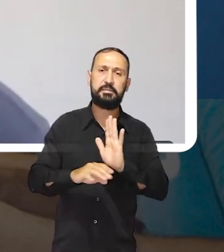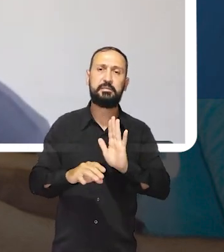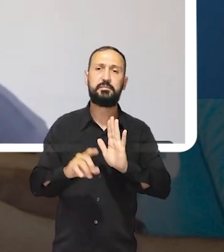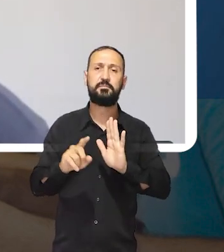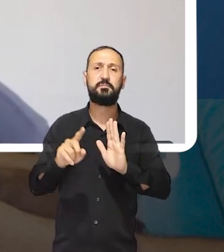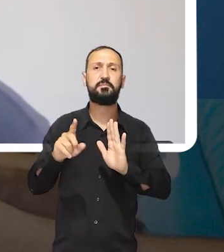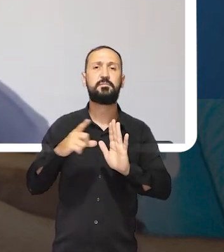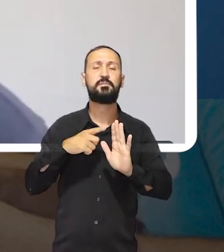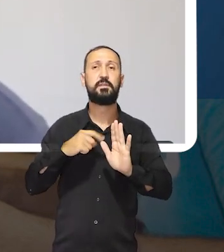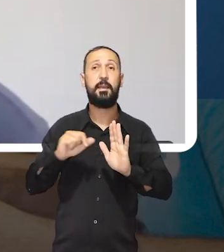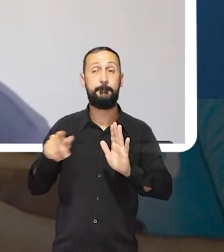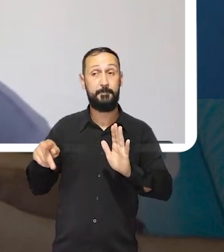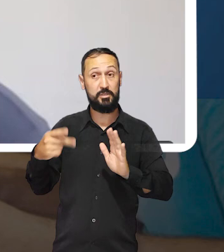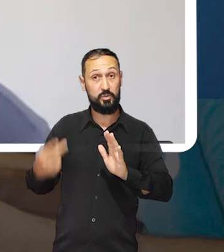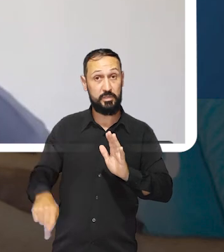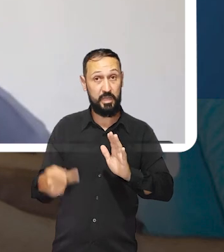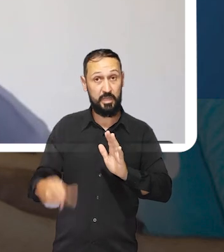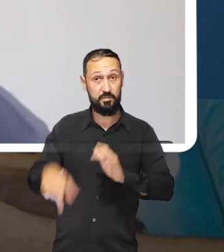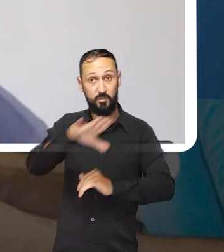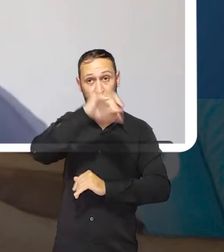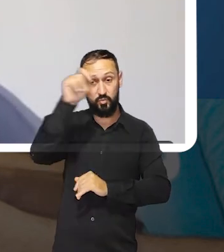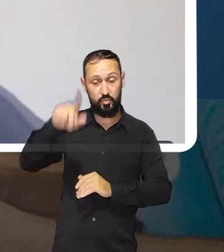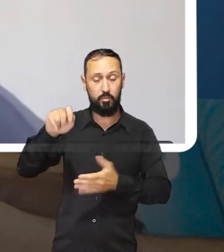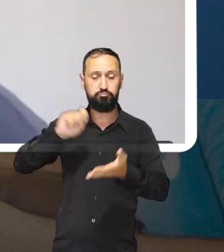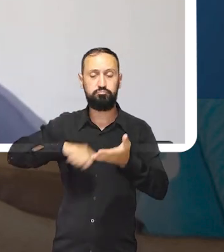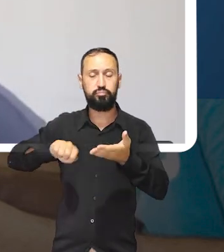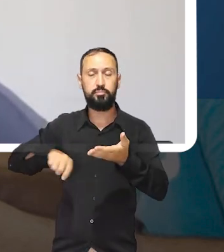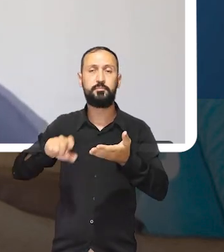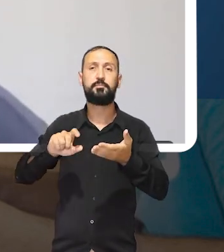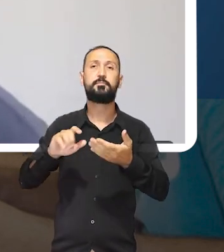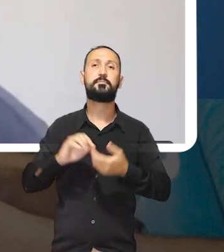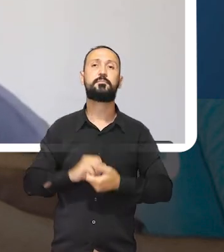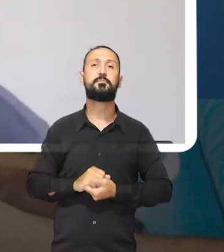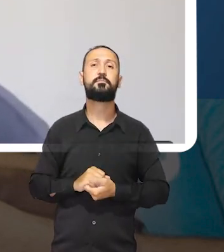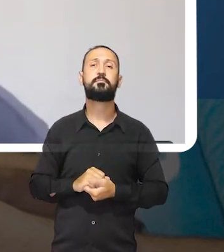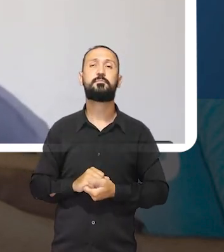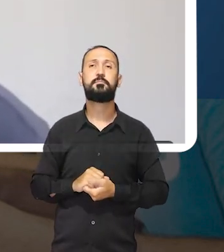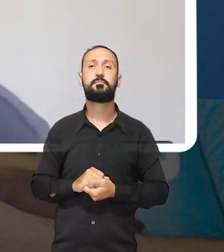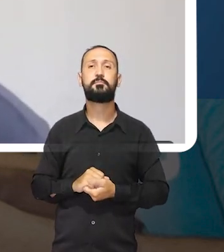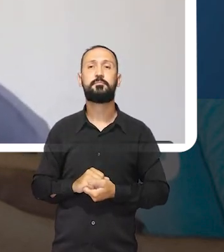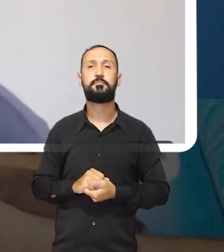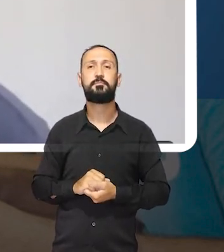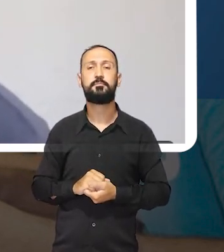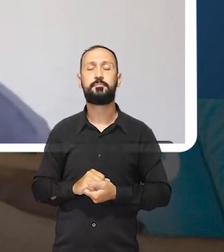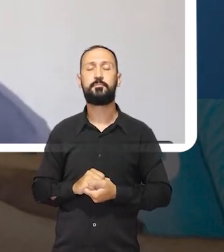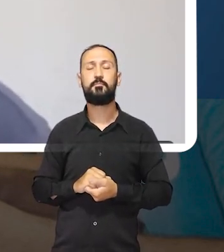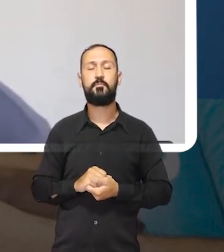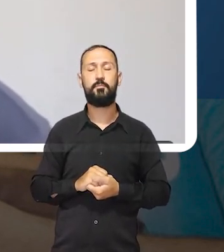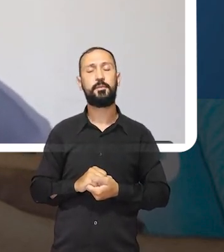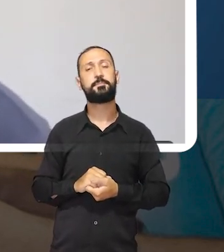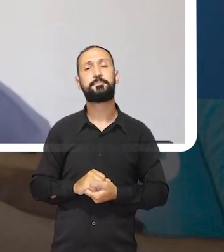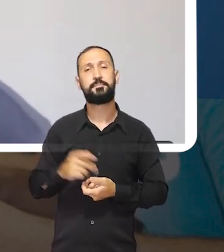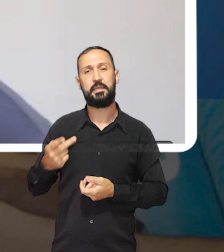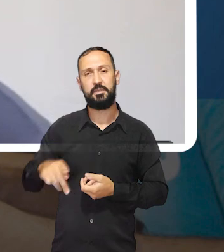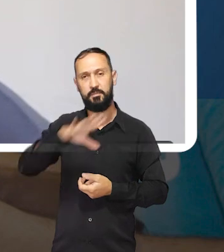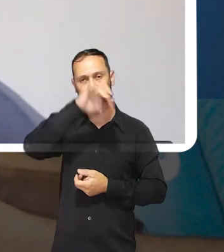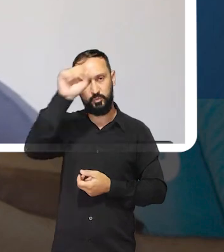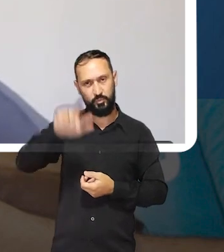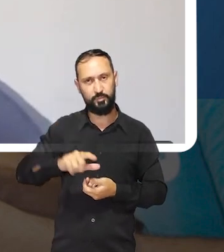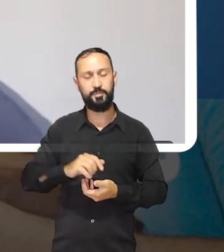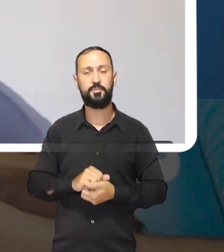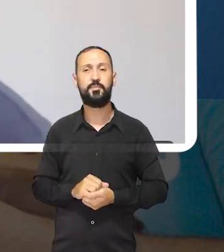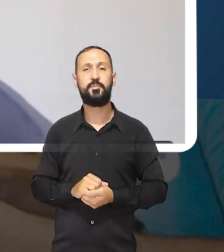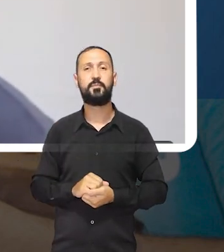são livros que de escritores sul-mato-grossenses, do nosso painel total